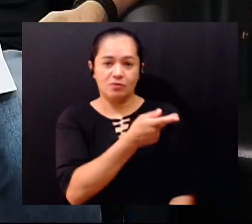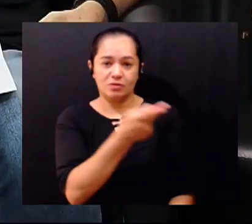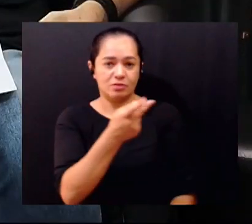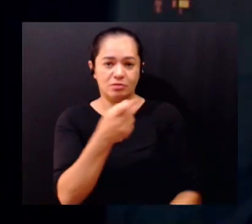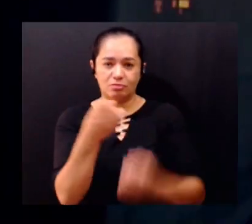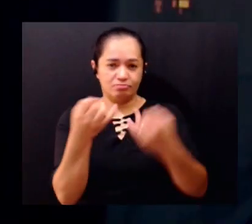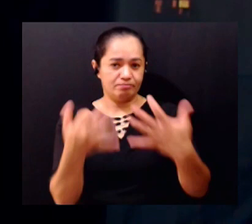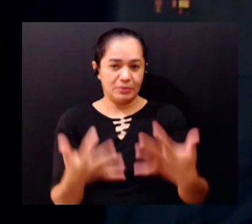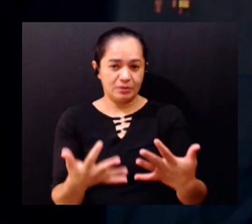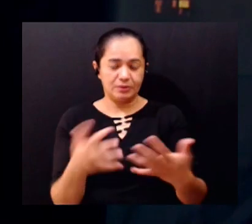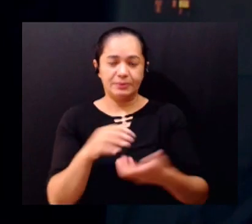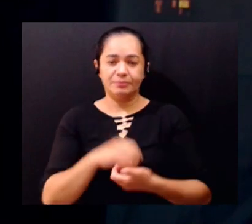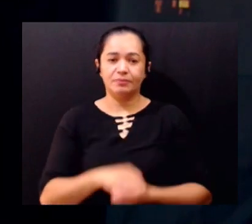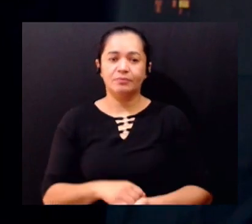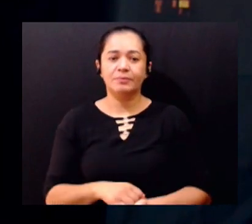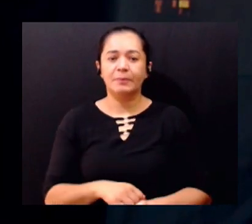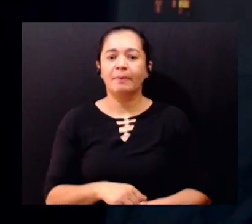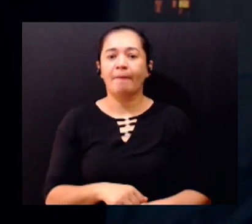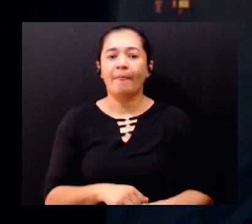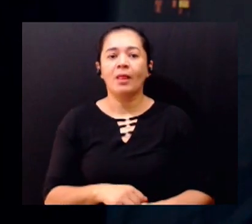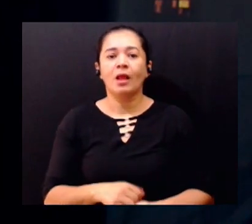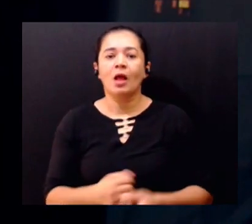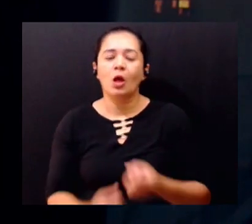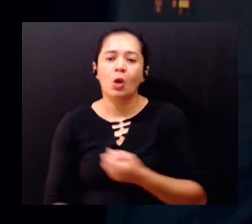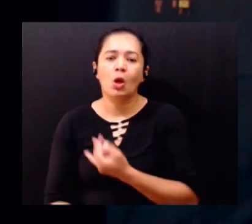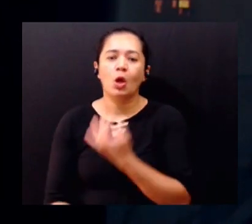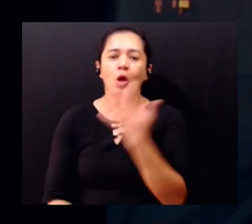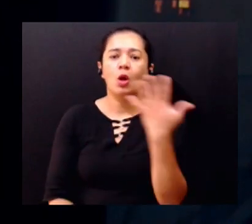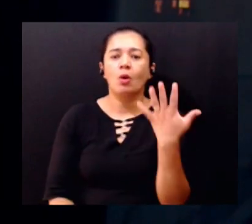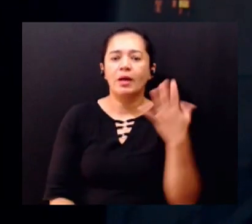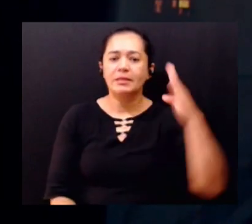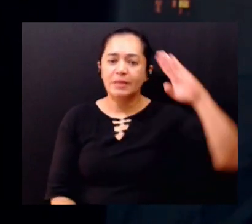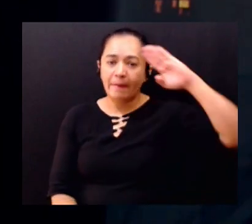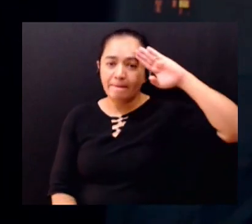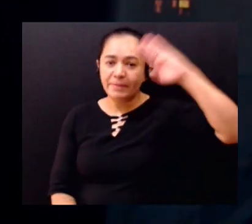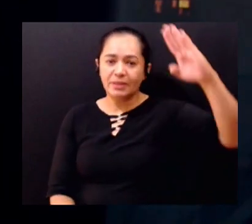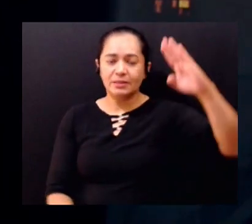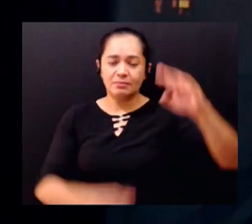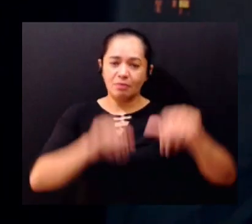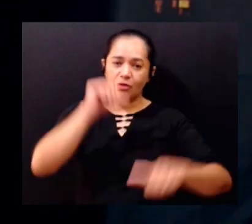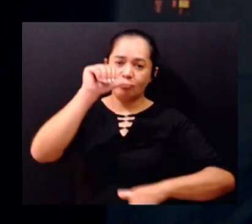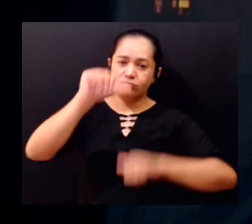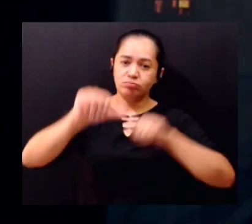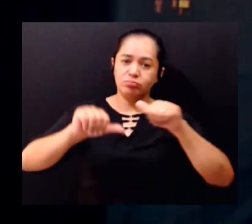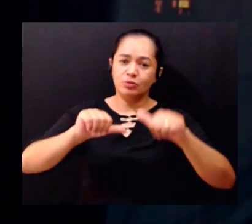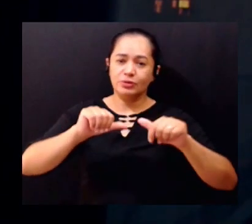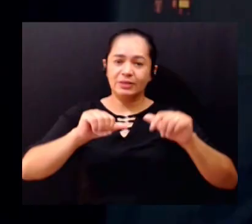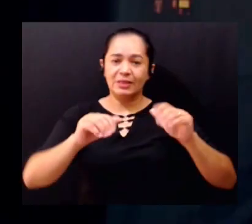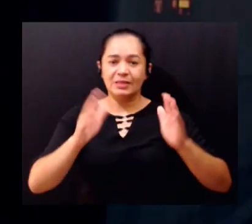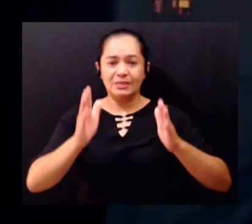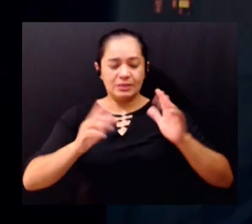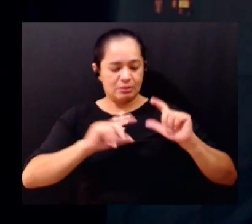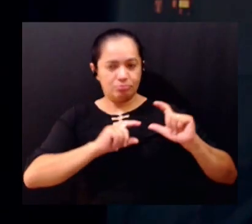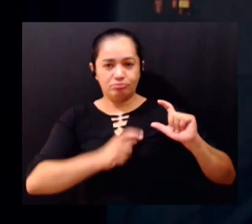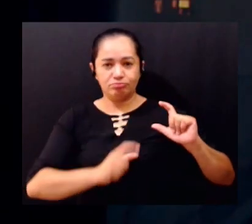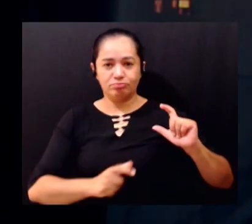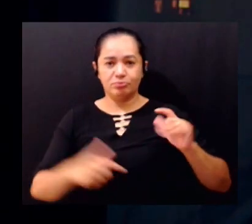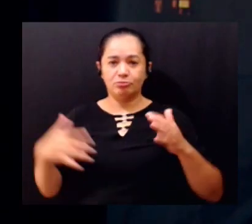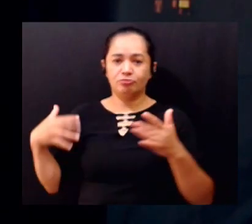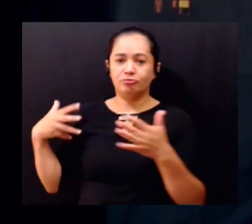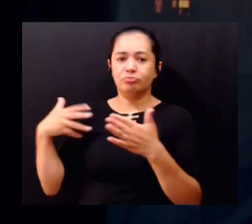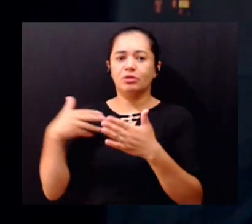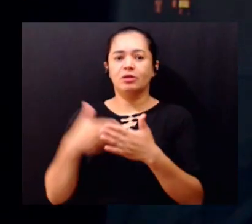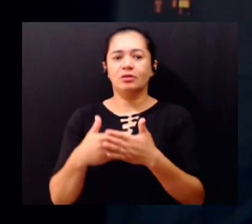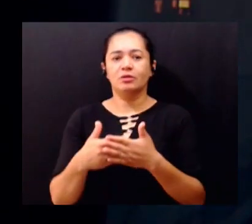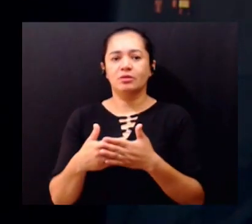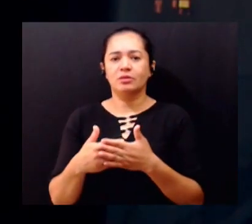Quais foram as principais transformações no mercado de quadrinhos nos últimos anos? E ela tem uma dúvida. Ela pergunta assim: ainda há espaço